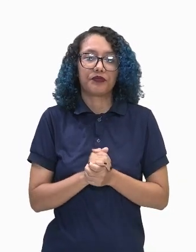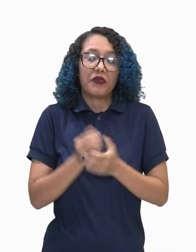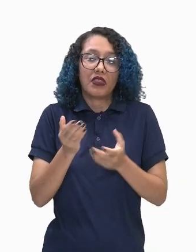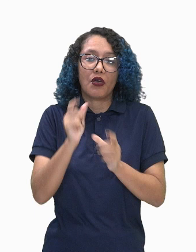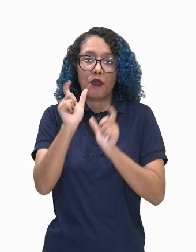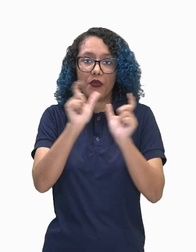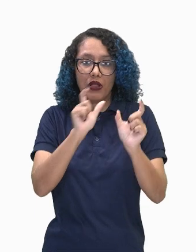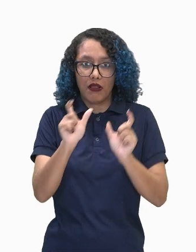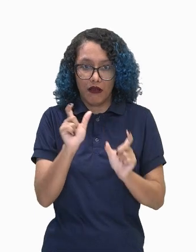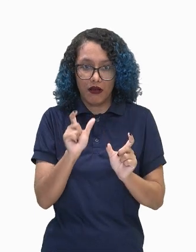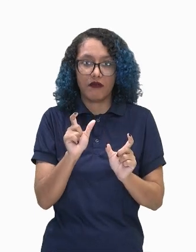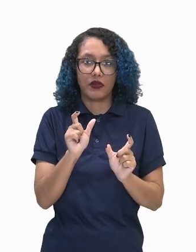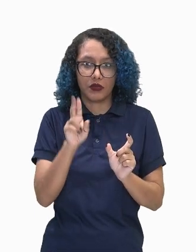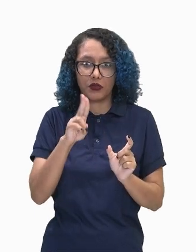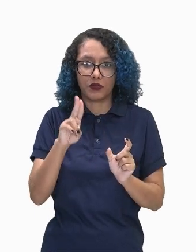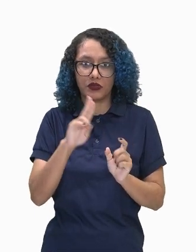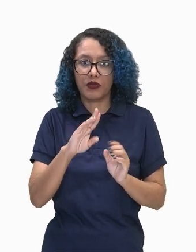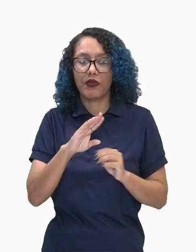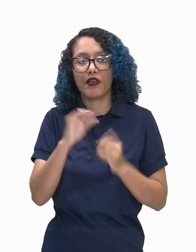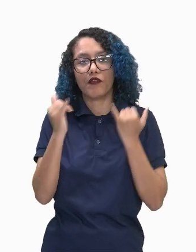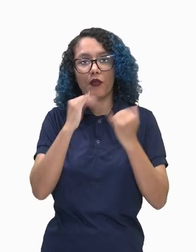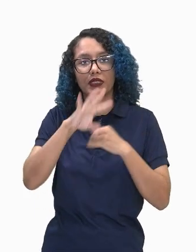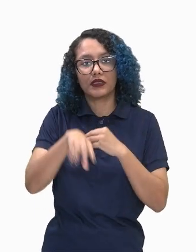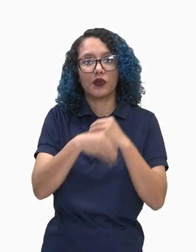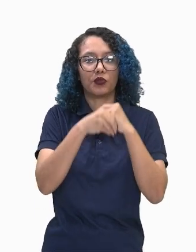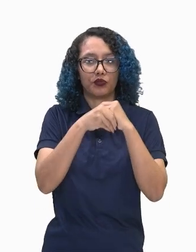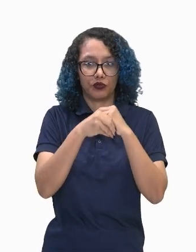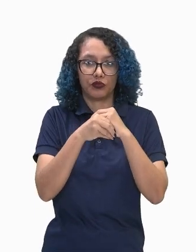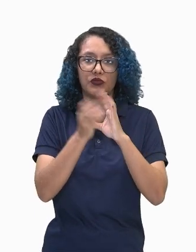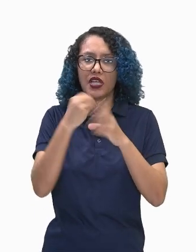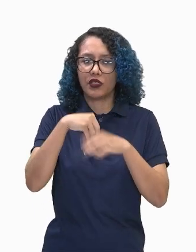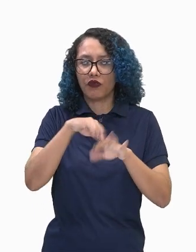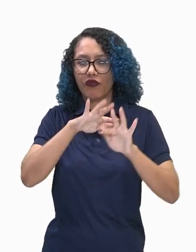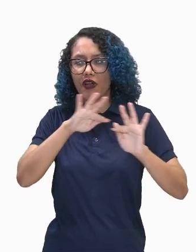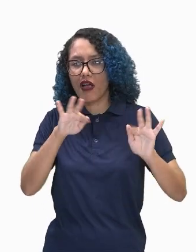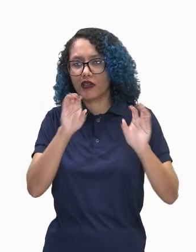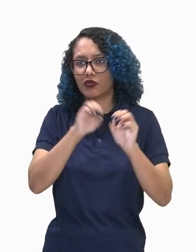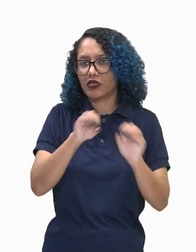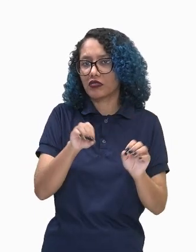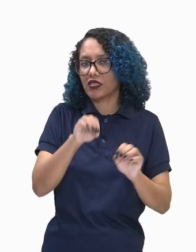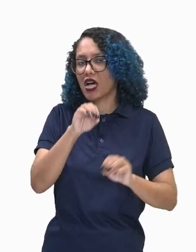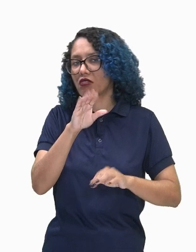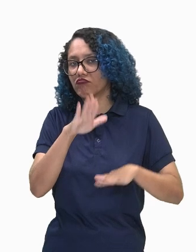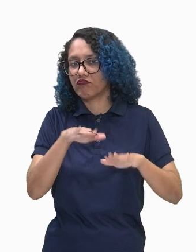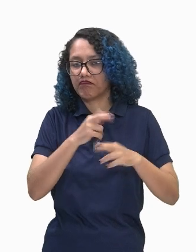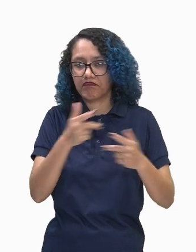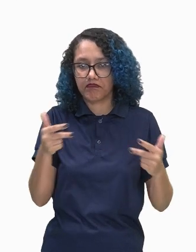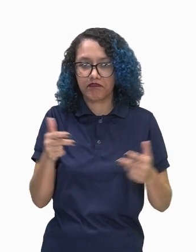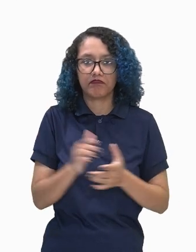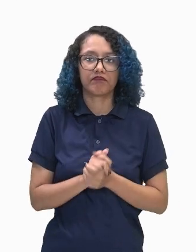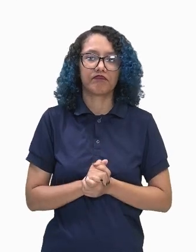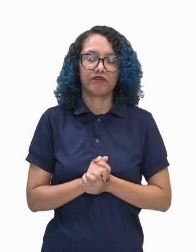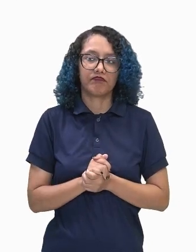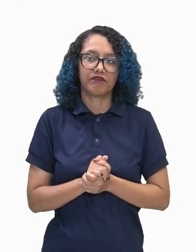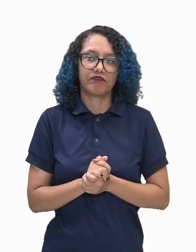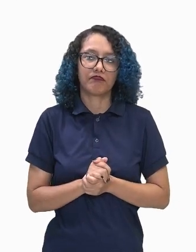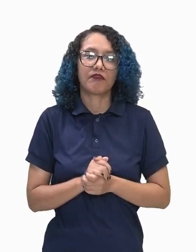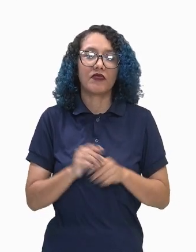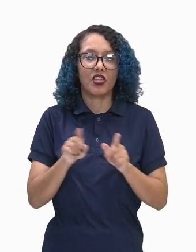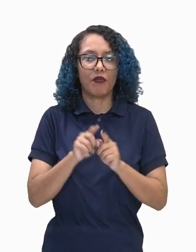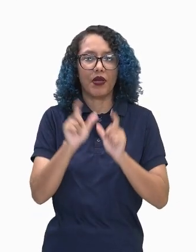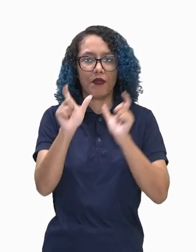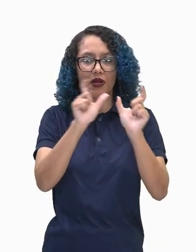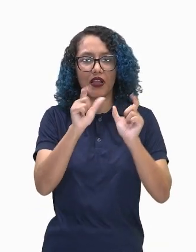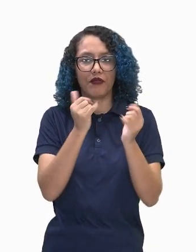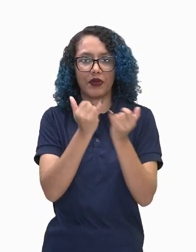palavras para adicionar informações ou ideias dentro de uma frase, dentro de uma oração, dentro de um contexto. Elas conectam elementos